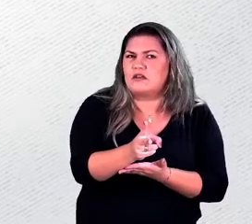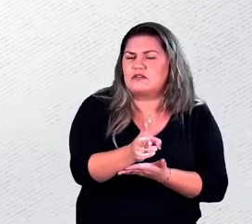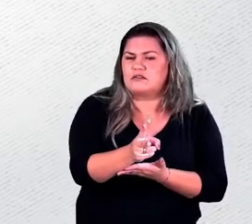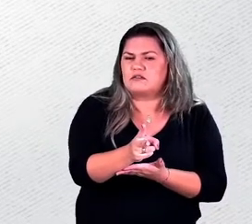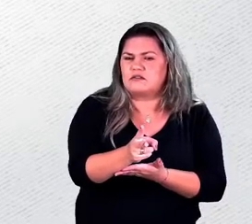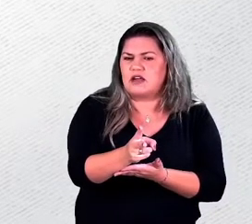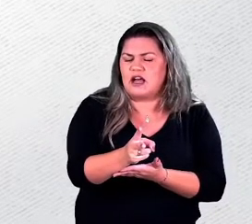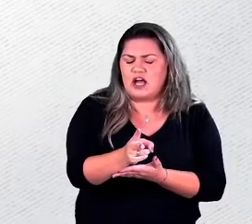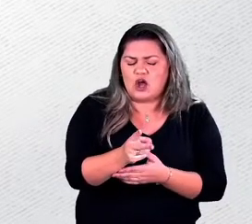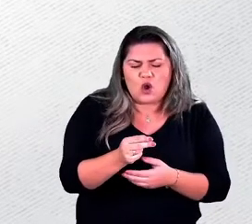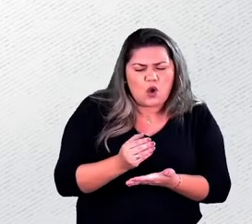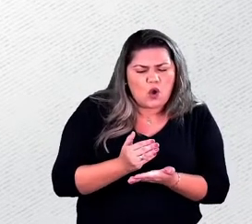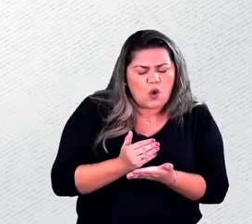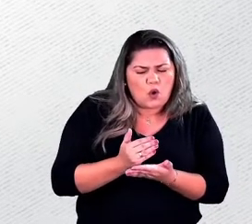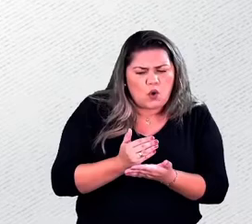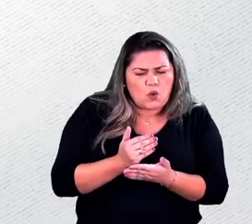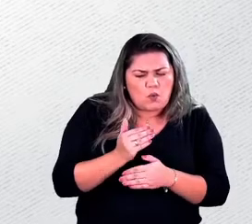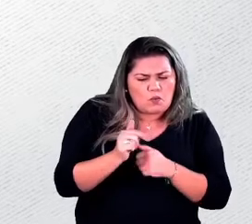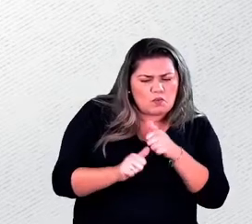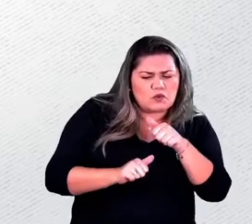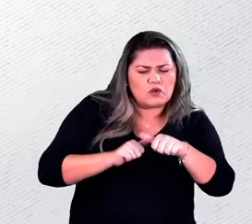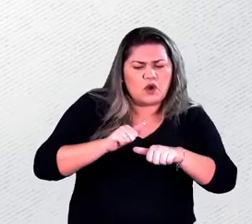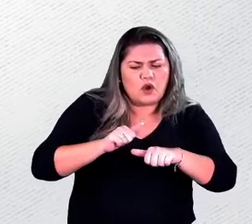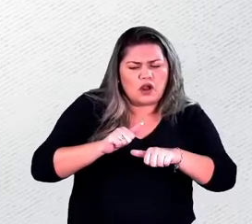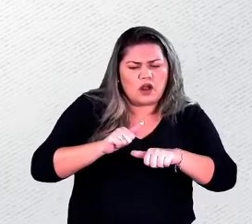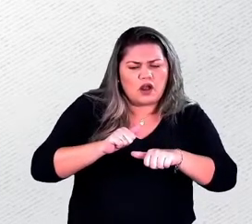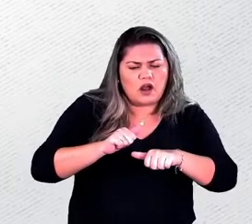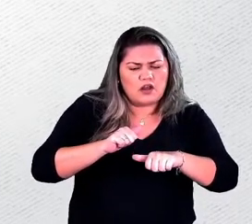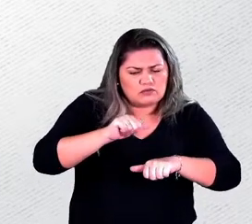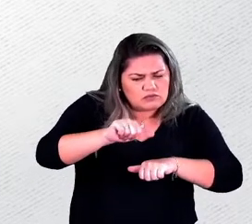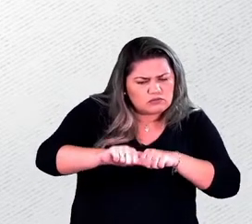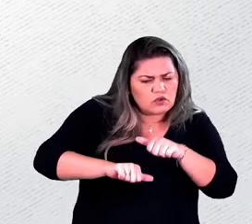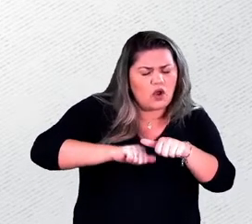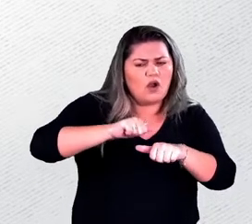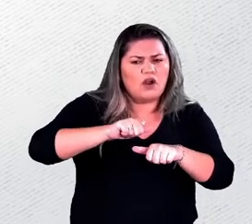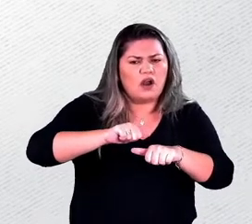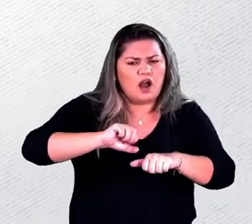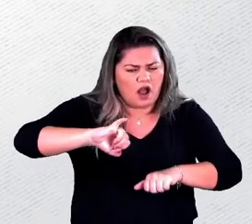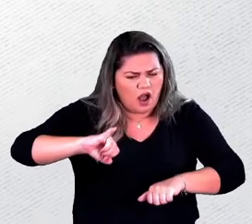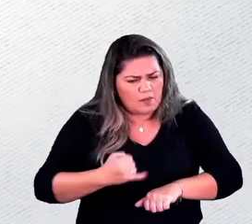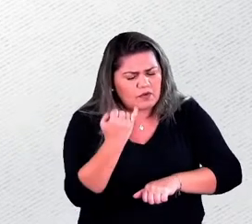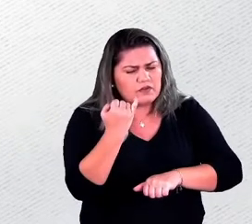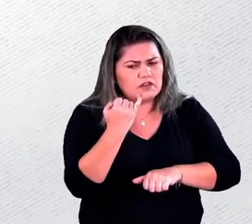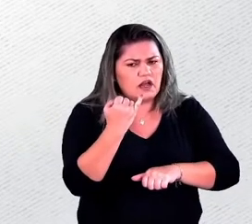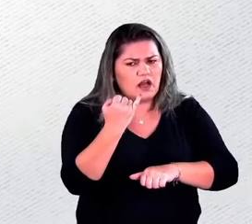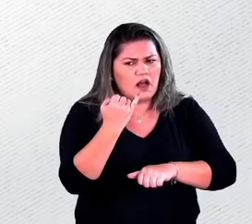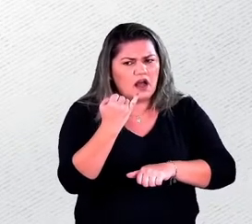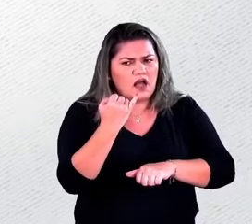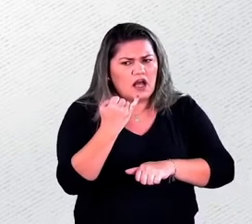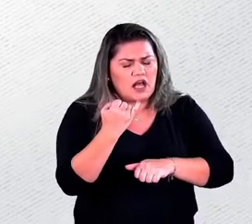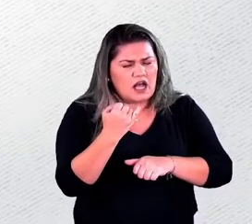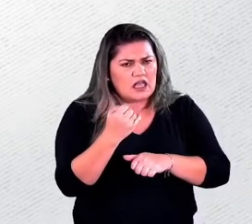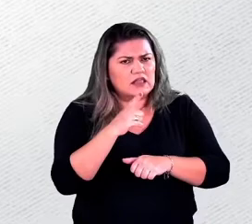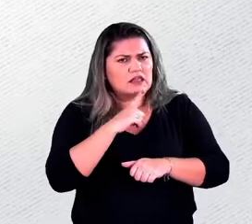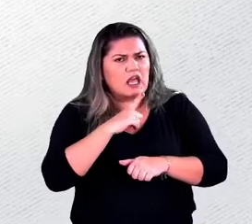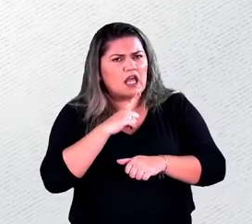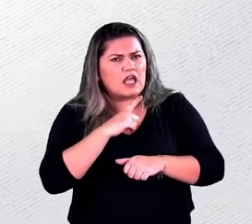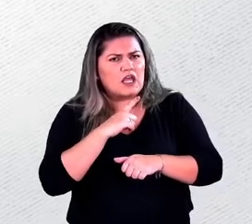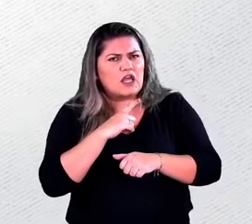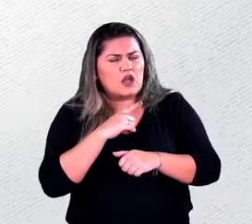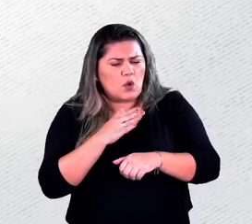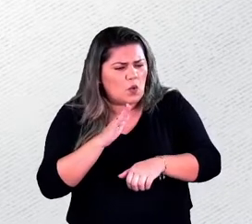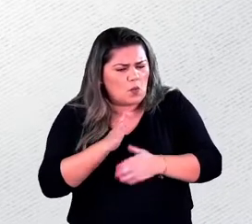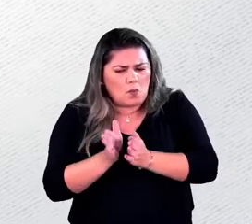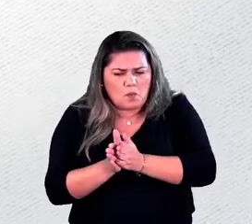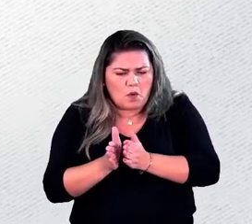em soluços em janelas de oportunidade que se abre e que se fecham né essa janela de oportunidade criada pela é